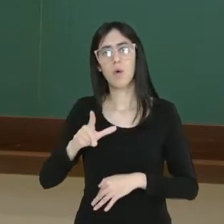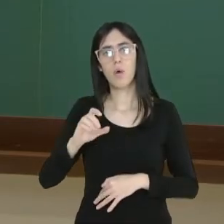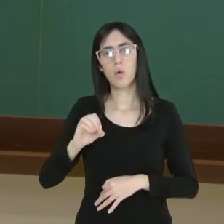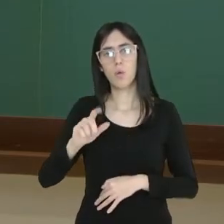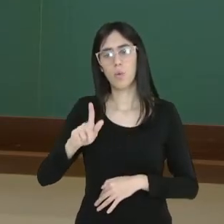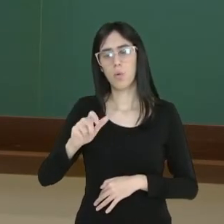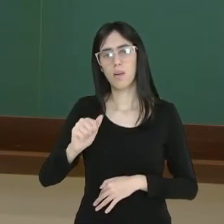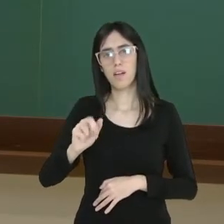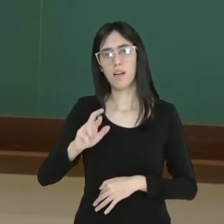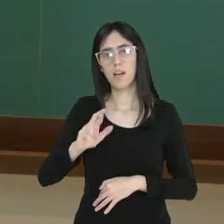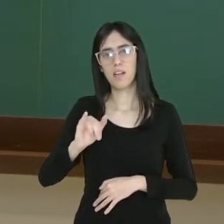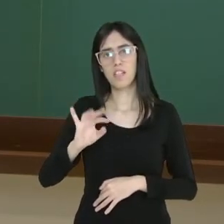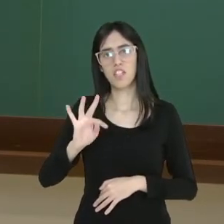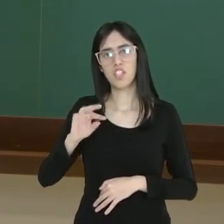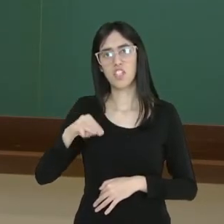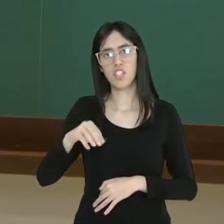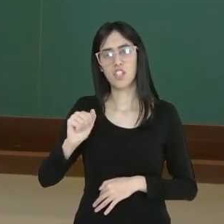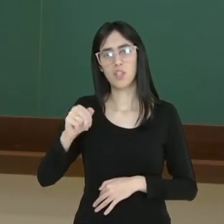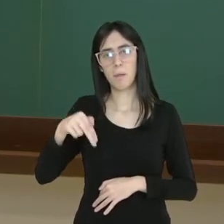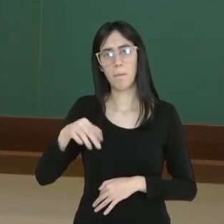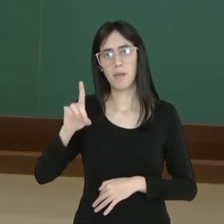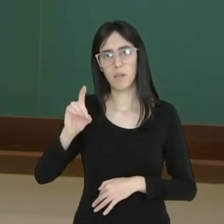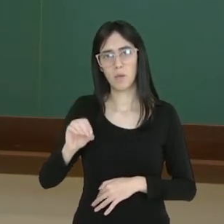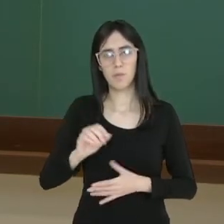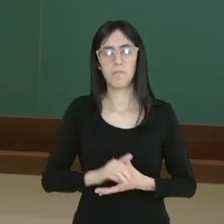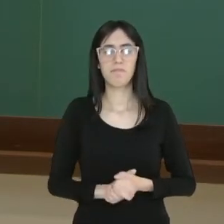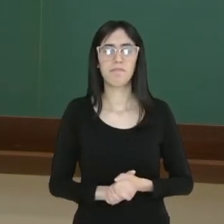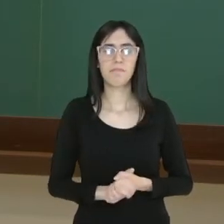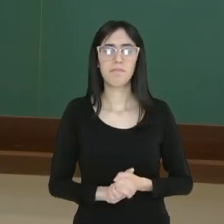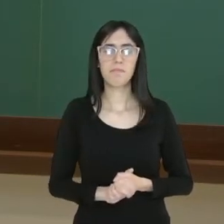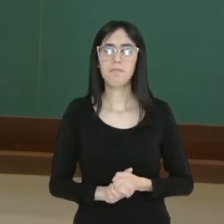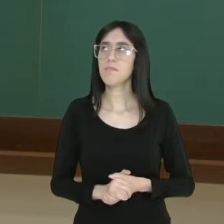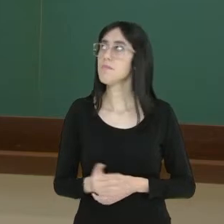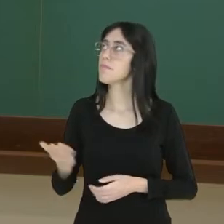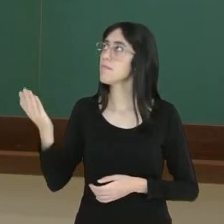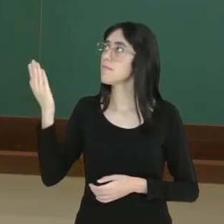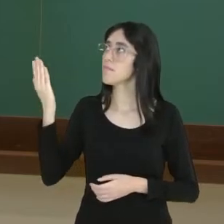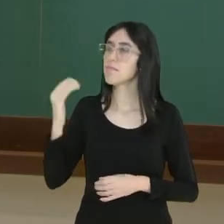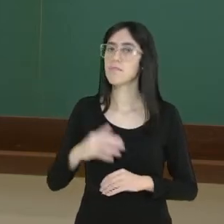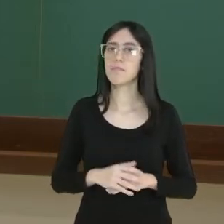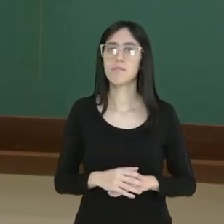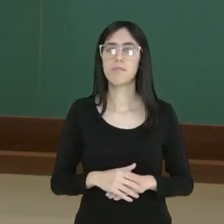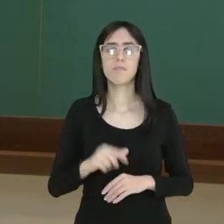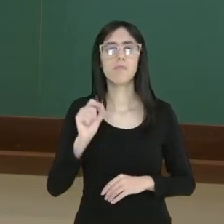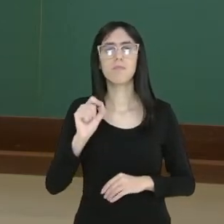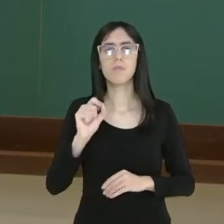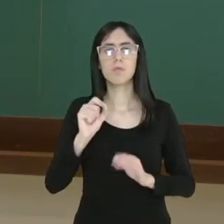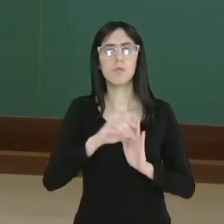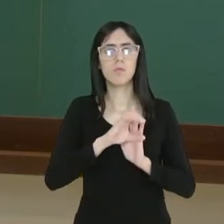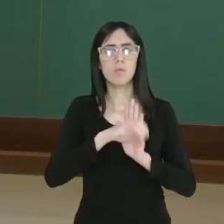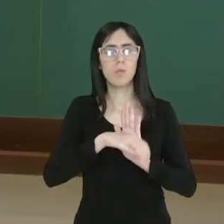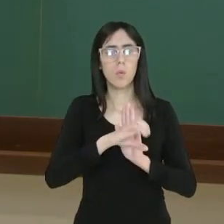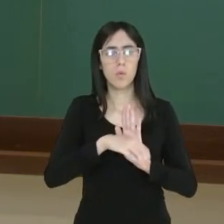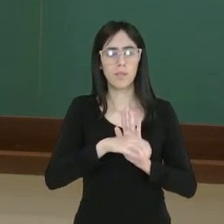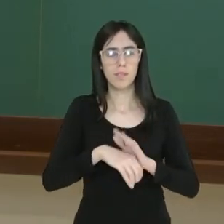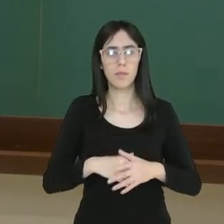Vamos lá. Opa, voltei demais. Aqui. Vamos para a definição de logaritmo.